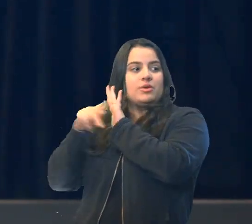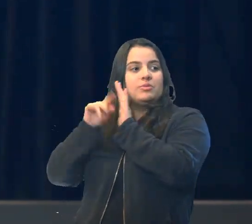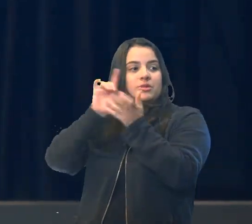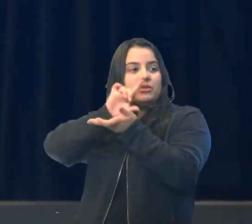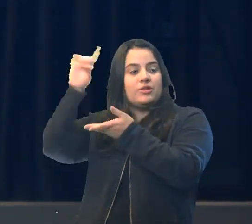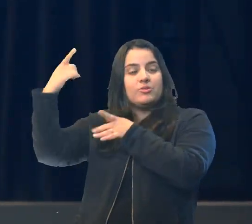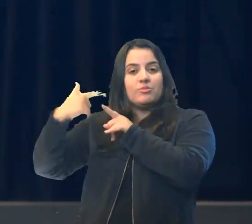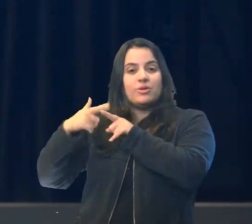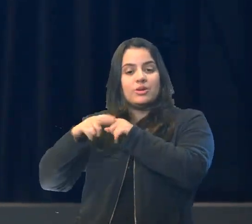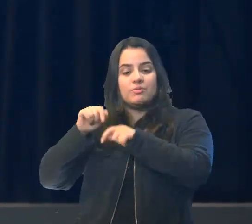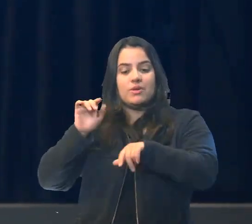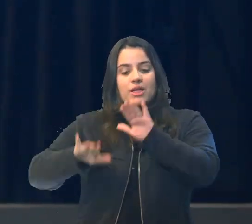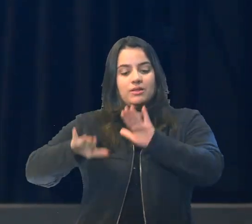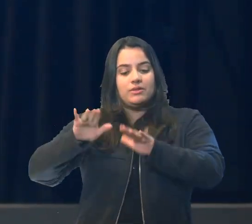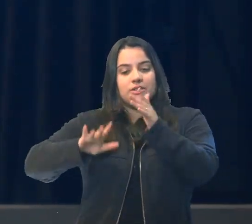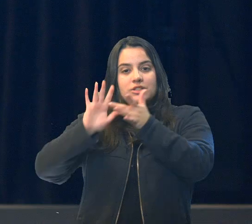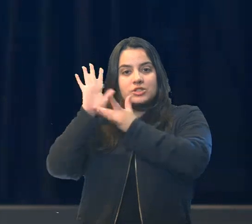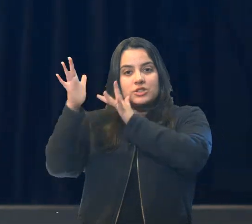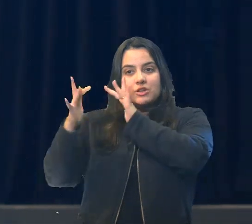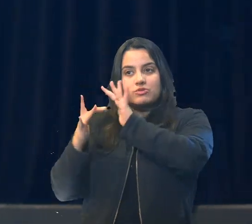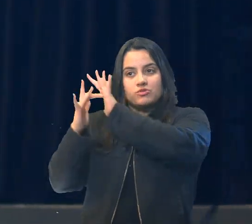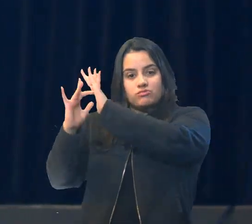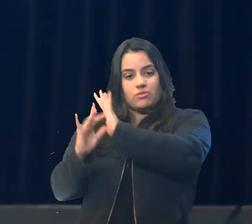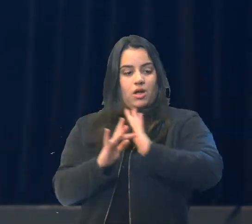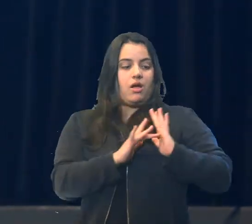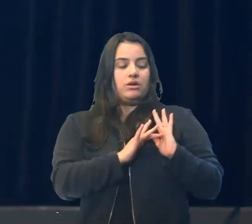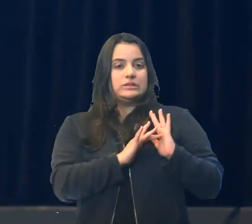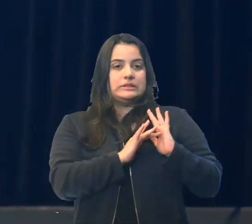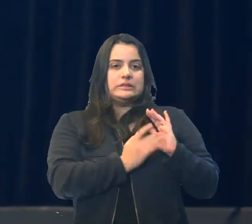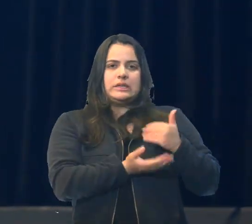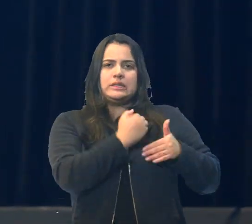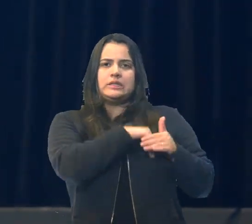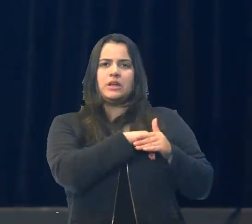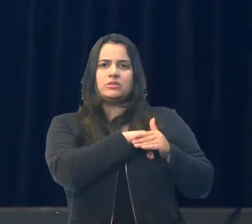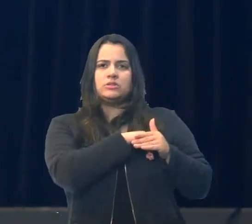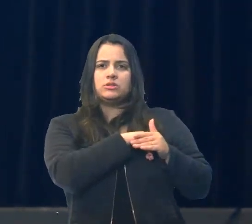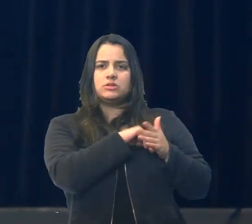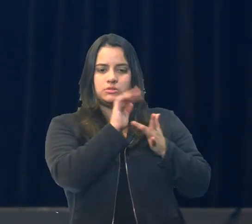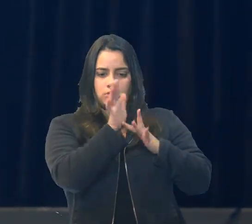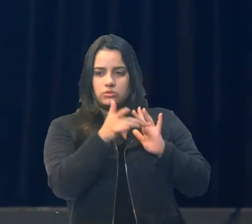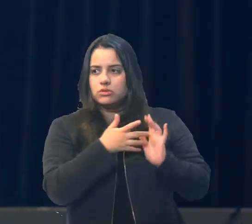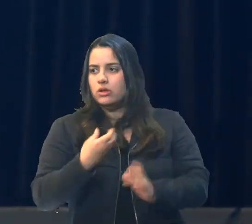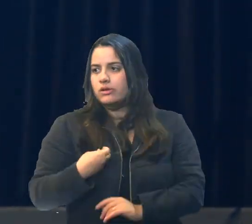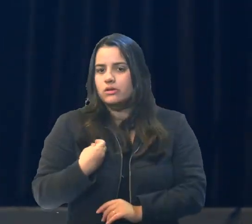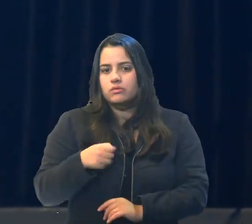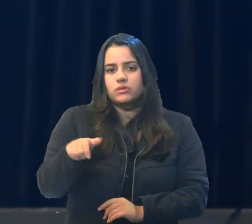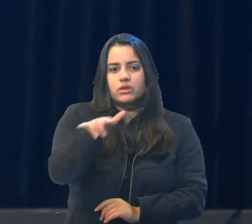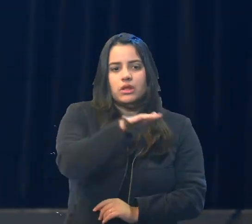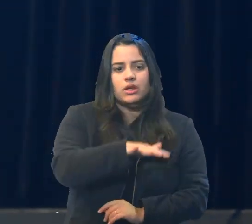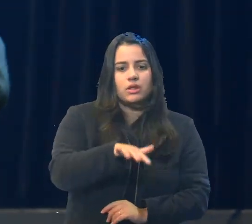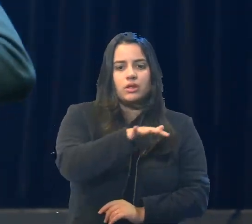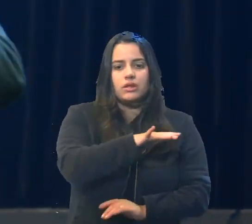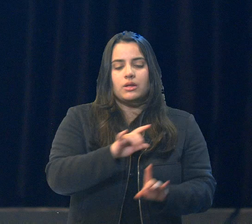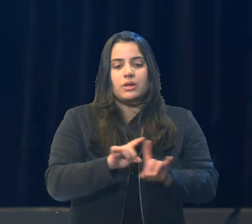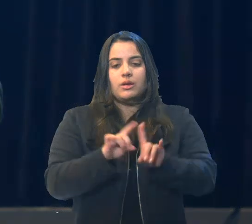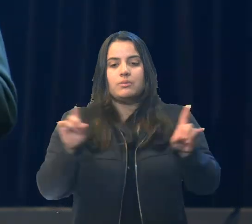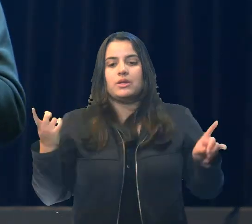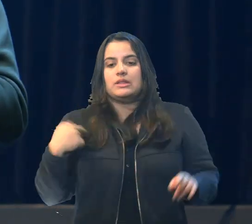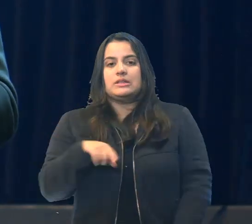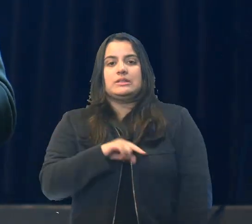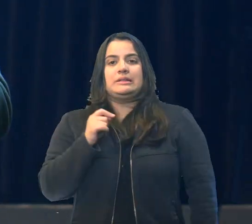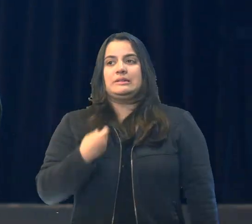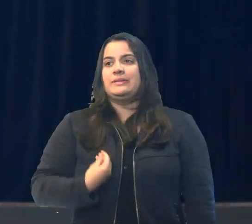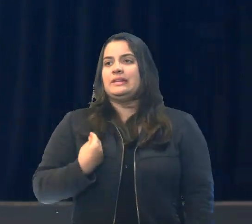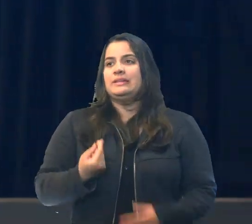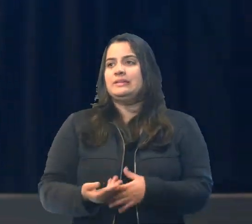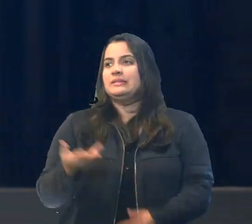está passando do nosso lado, está entrando na nossa casa, Jesus está aqui e a gente está